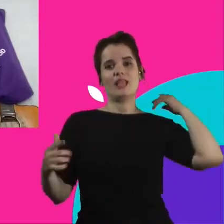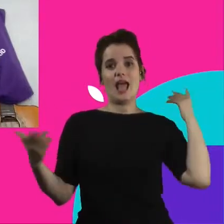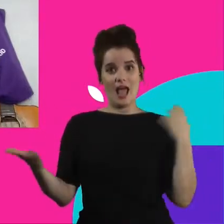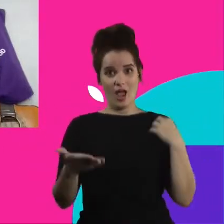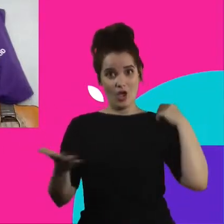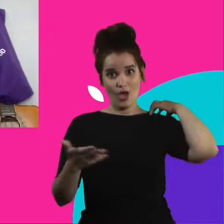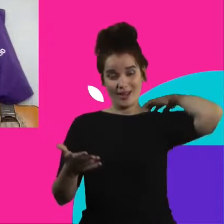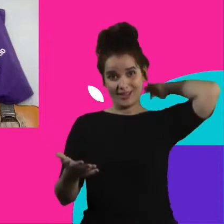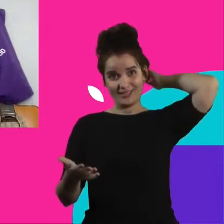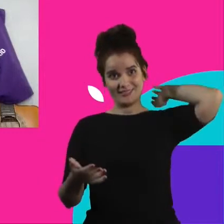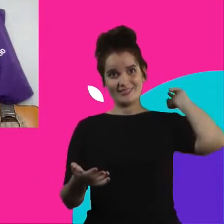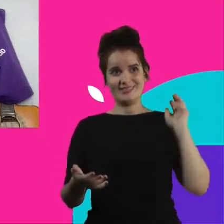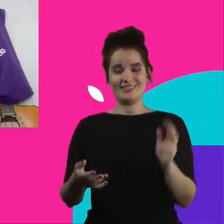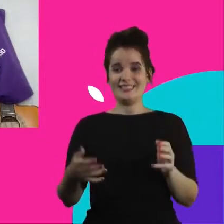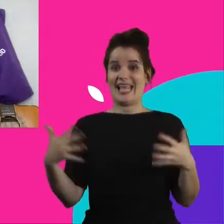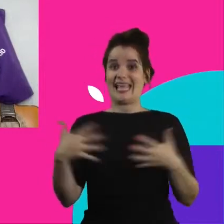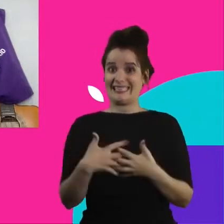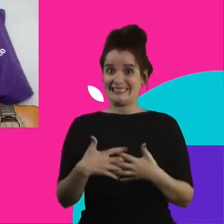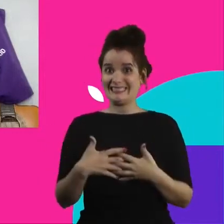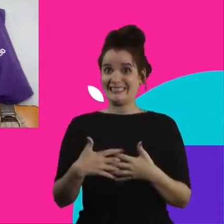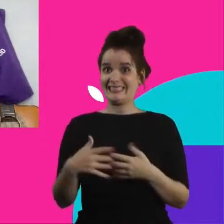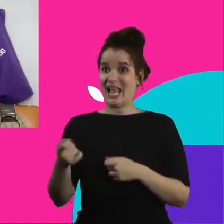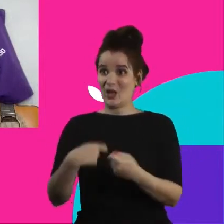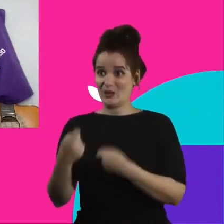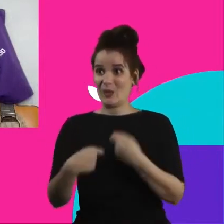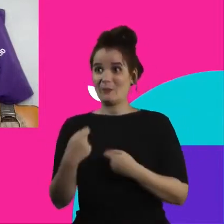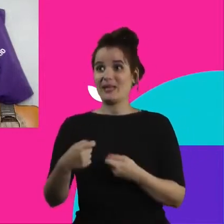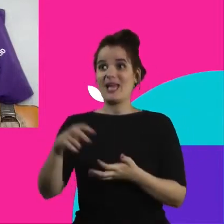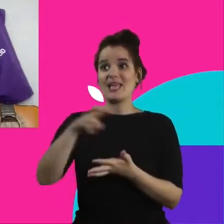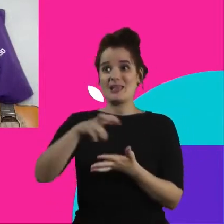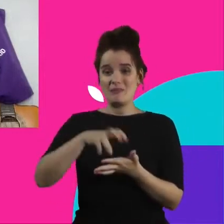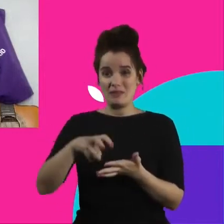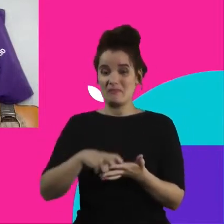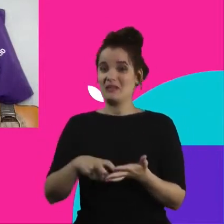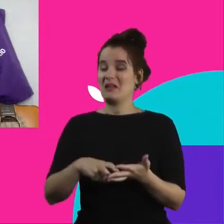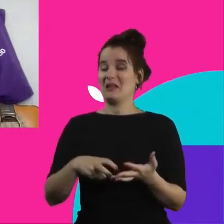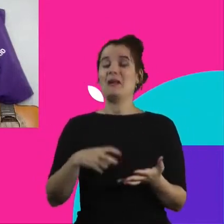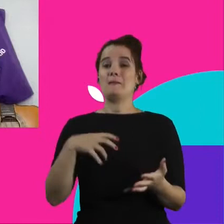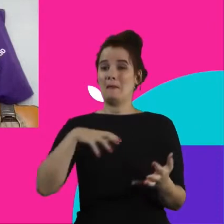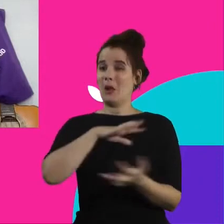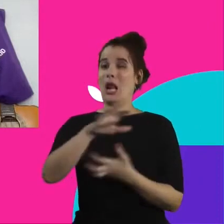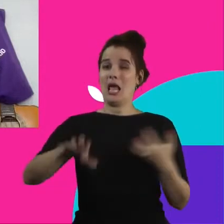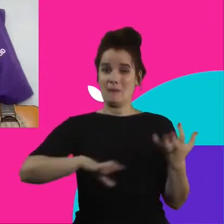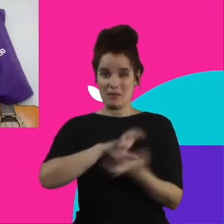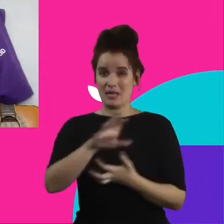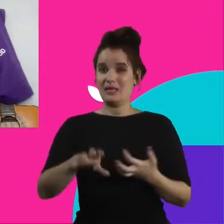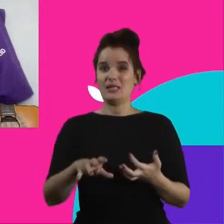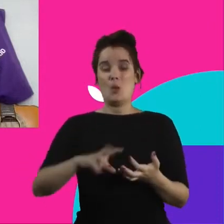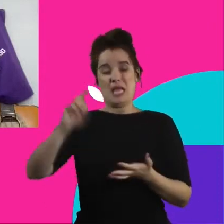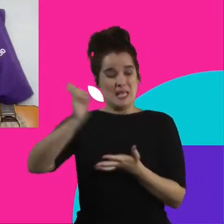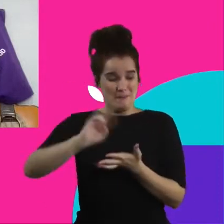crise, então, imprimiram, né, que é uma questão super polêmica nos Estados Unidos, imprimiram muito dólar.